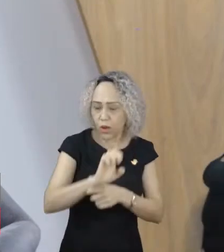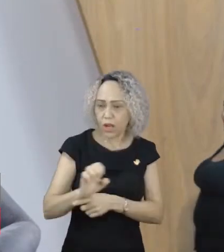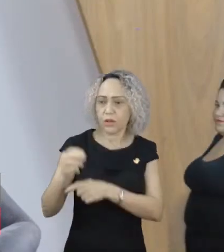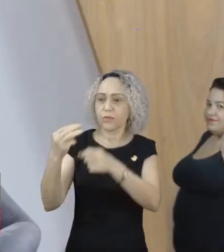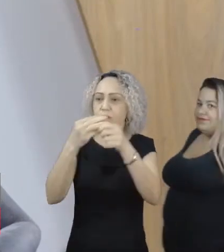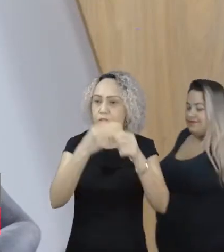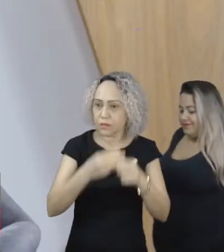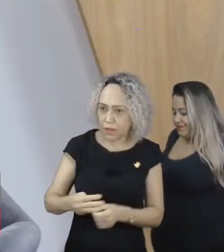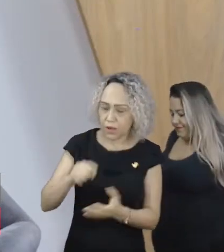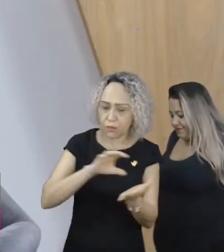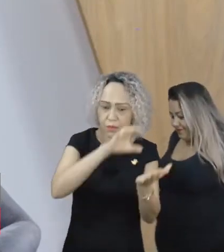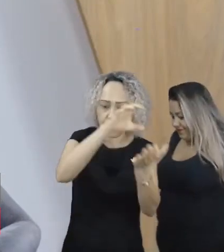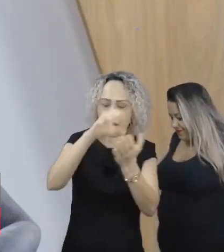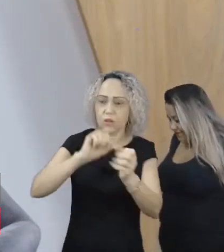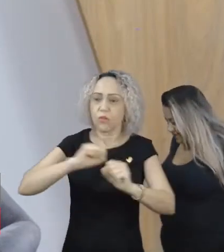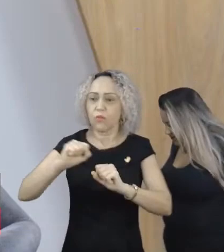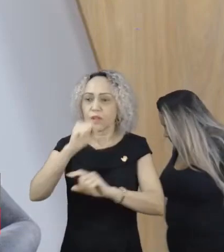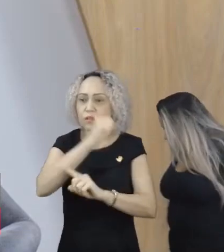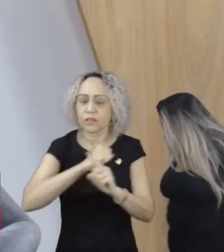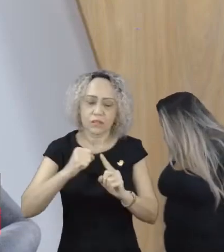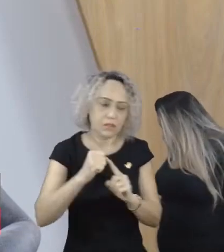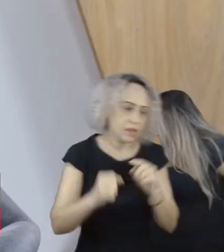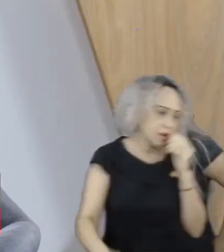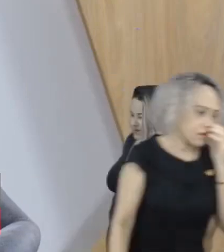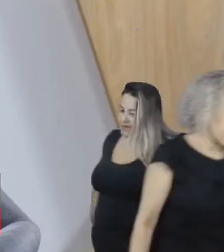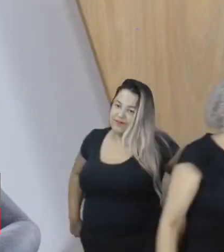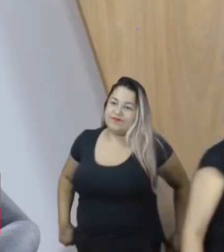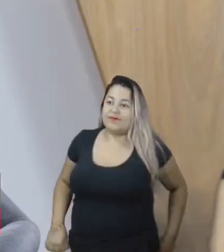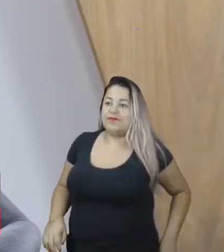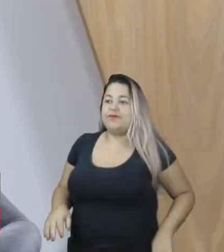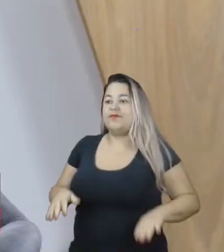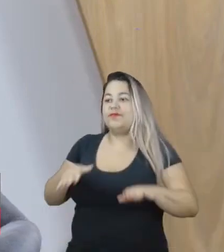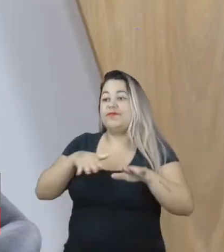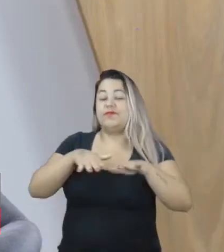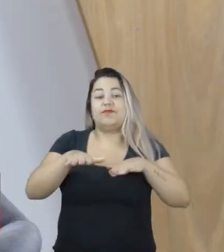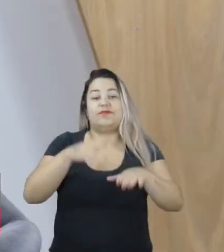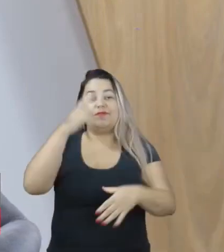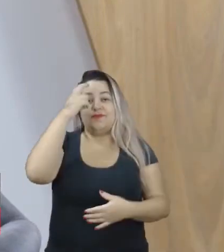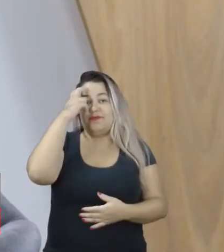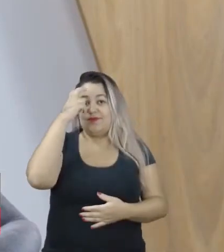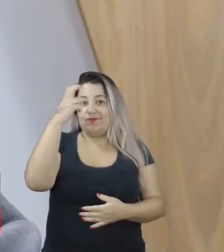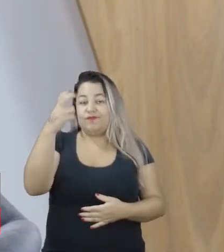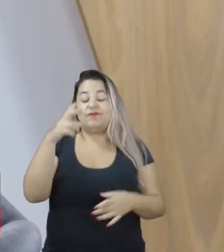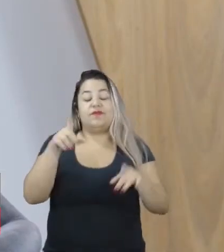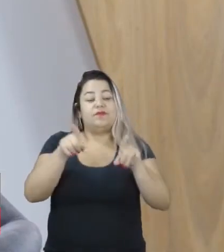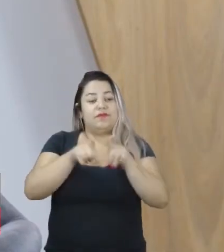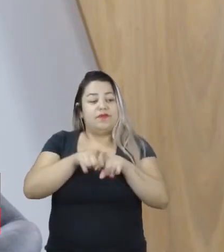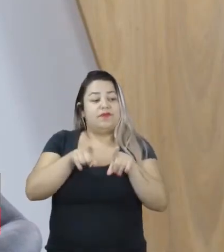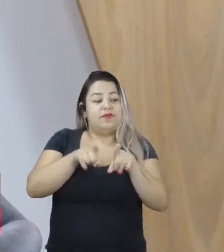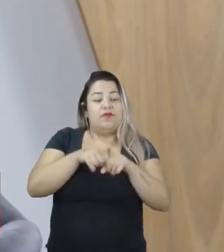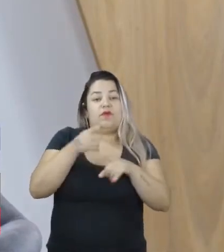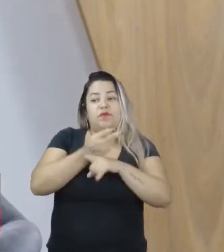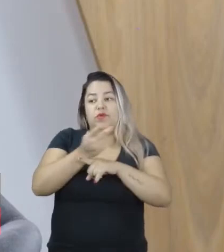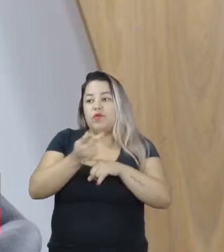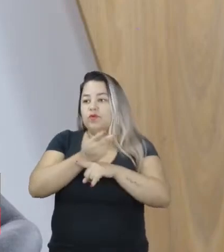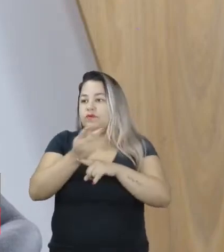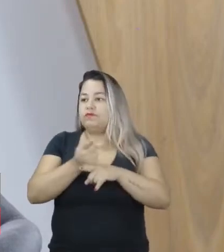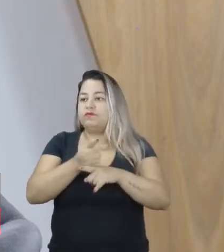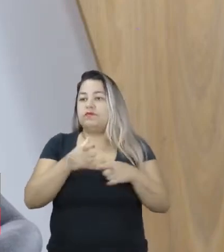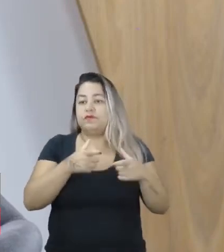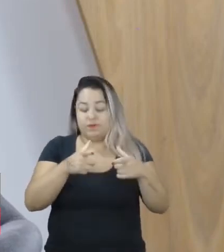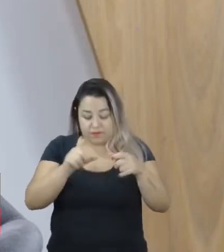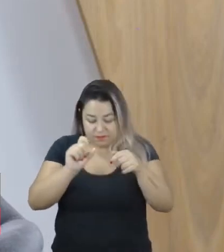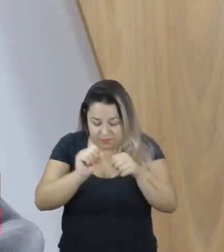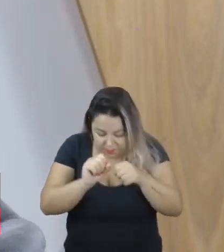e dos movimentos sociais daquela região, principalmente movimentos sociais de habitação, de cultura, que estão procurando aqui espaços para fazer